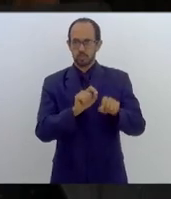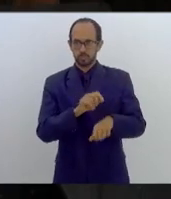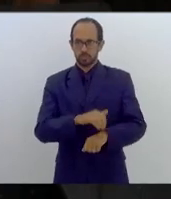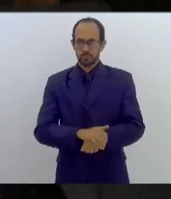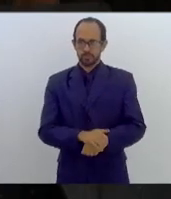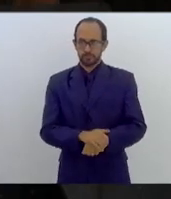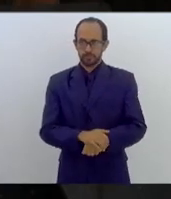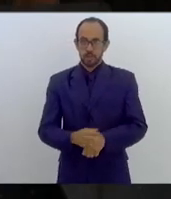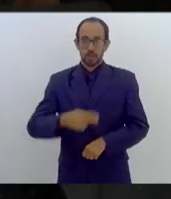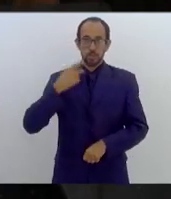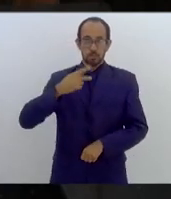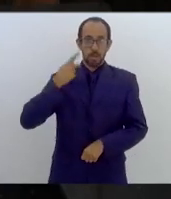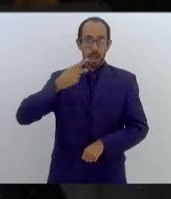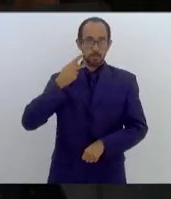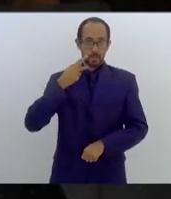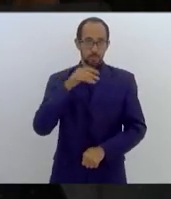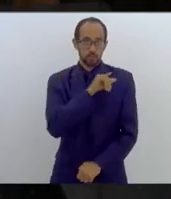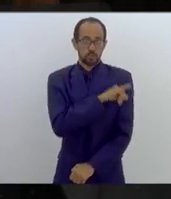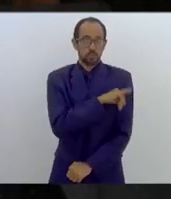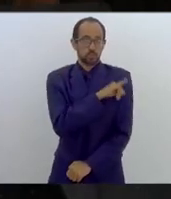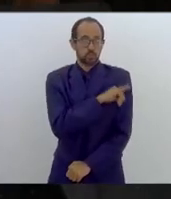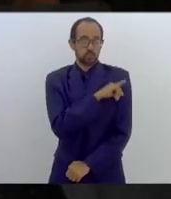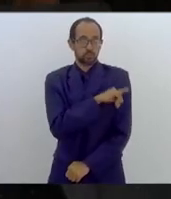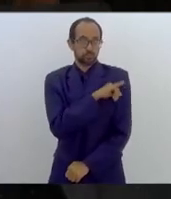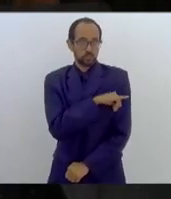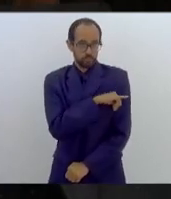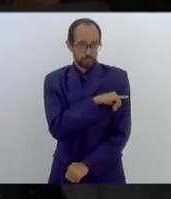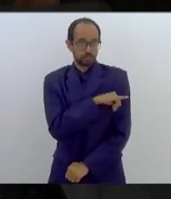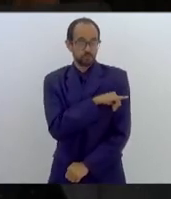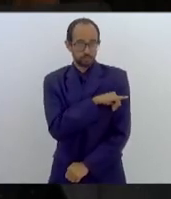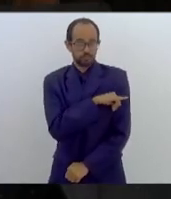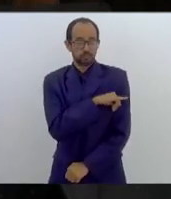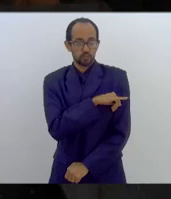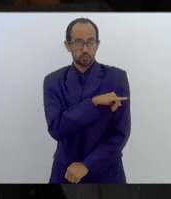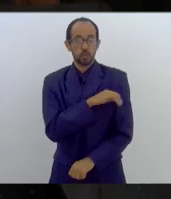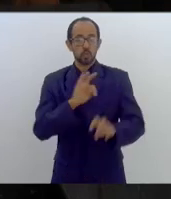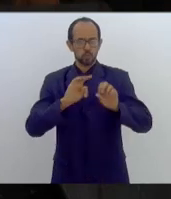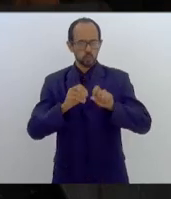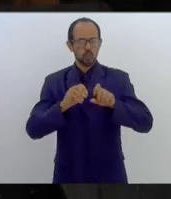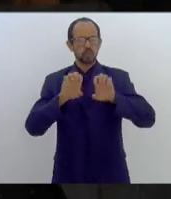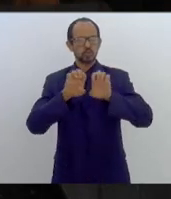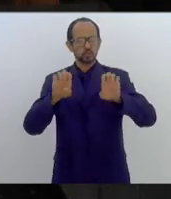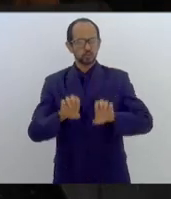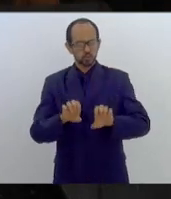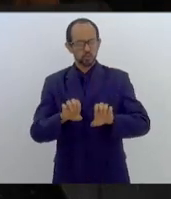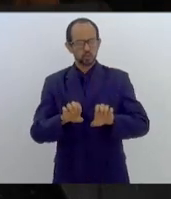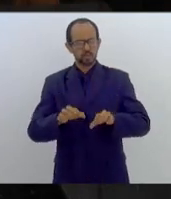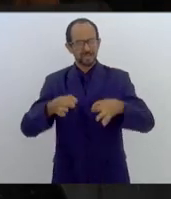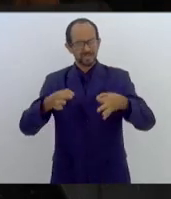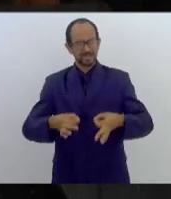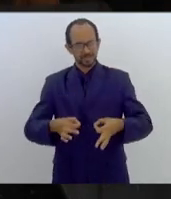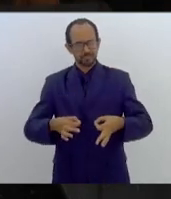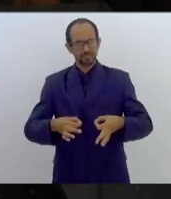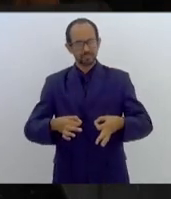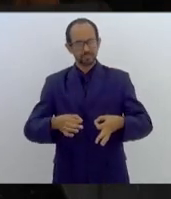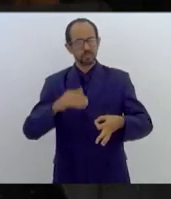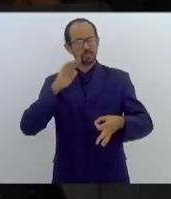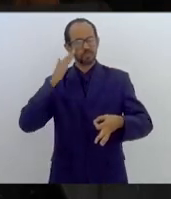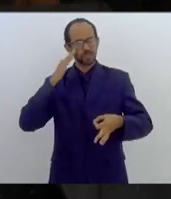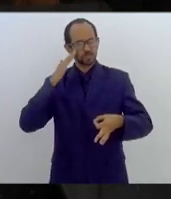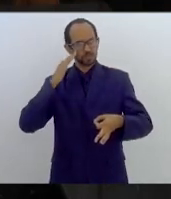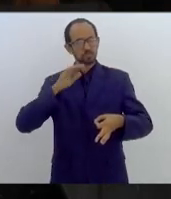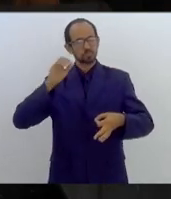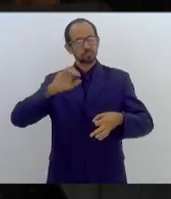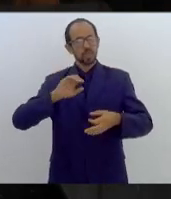o parlamento fluminense, na sua solidez, nas interpretações das questões